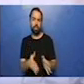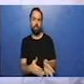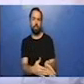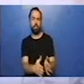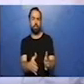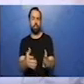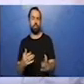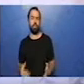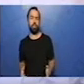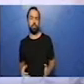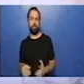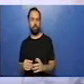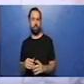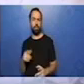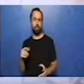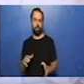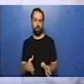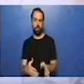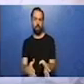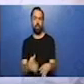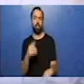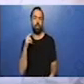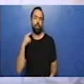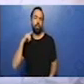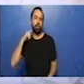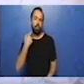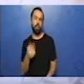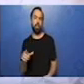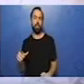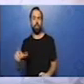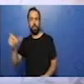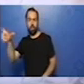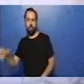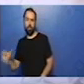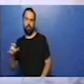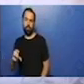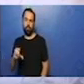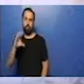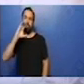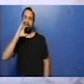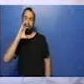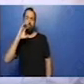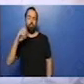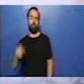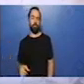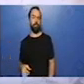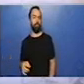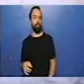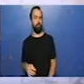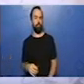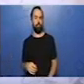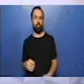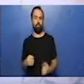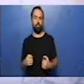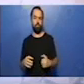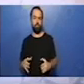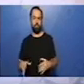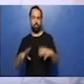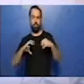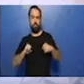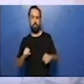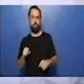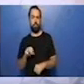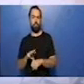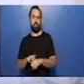a água, e uma pessoa posteriormente ingerindo se contamine. Então, como eu posso prevenir essas doenças? Por meio